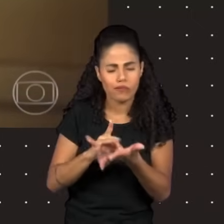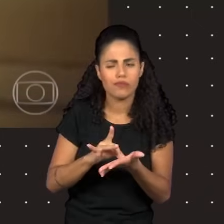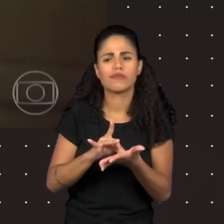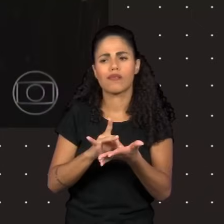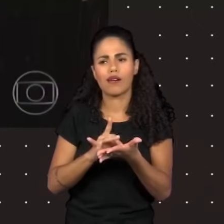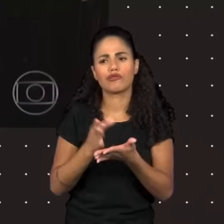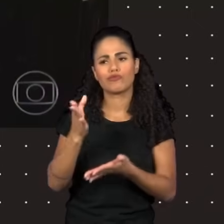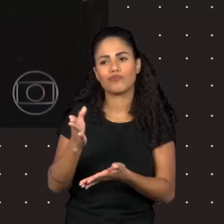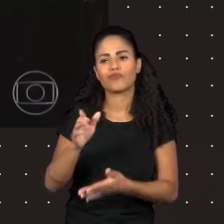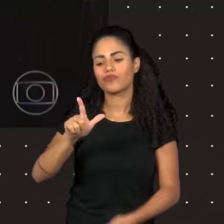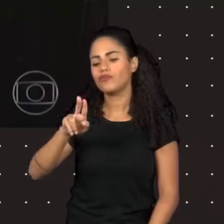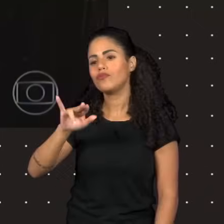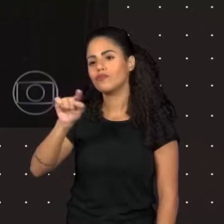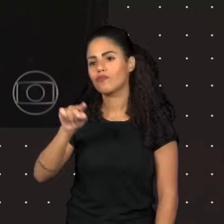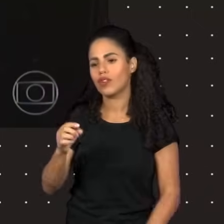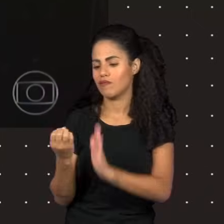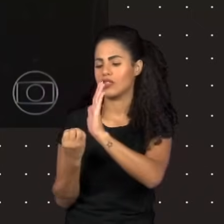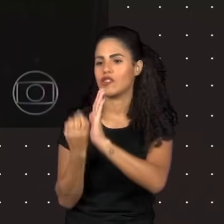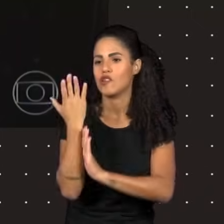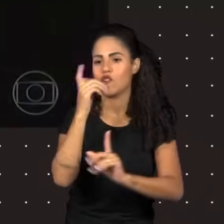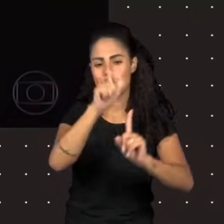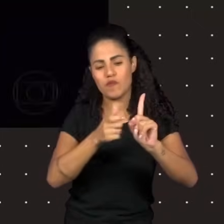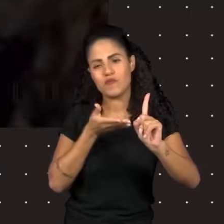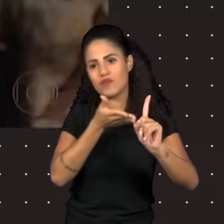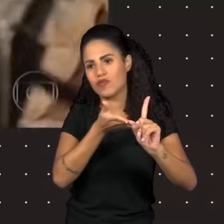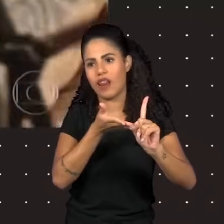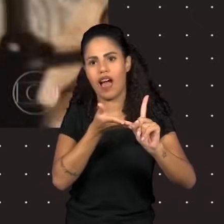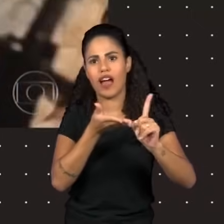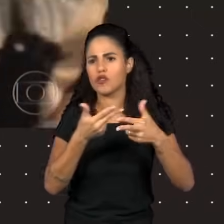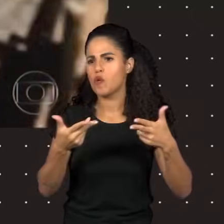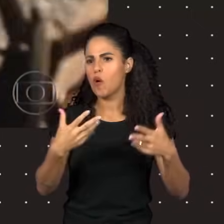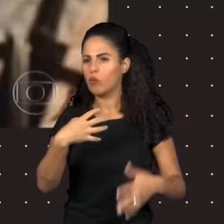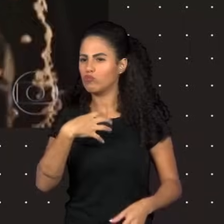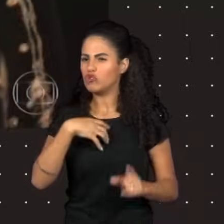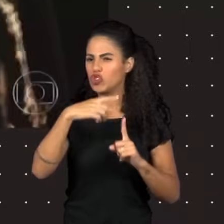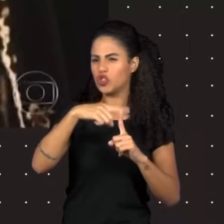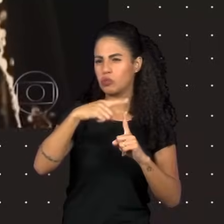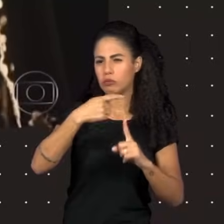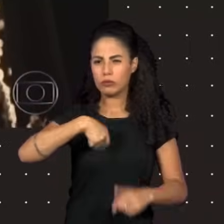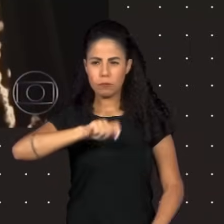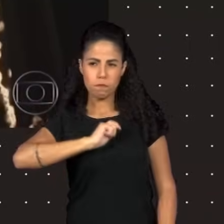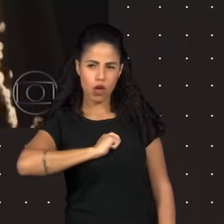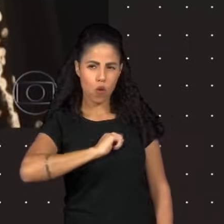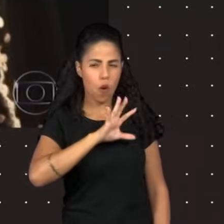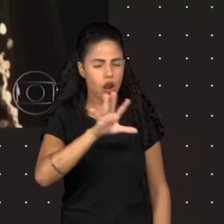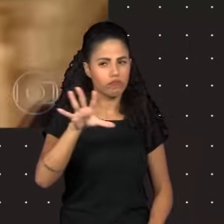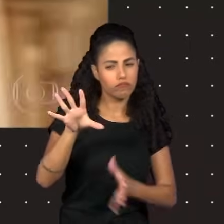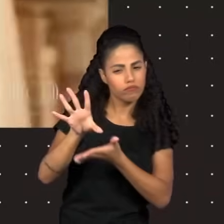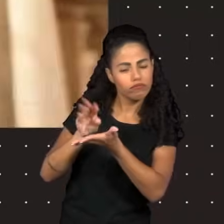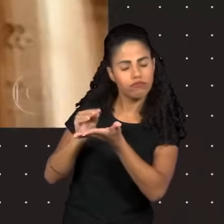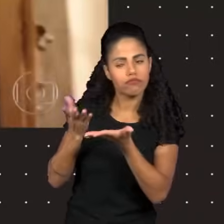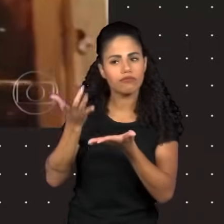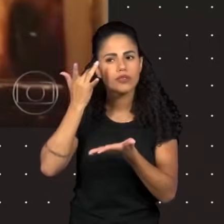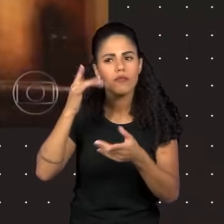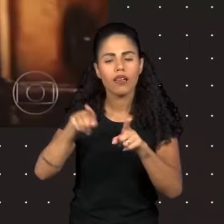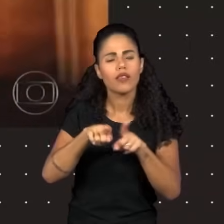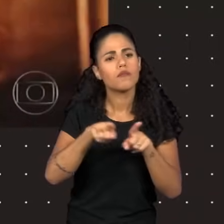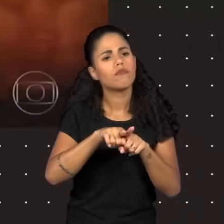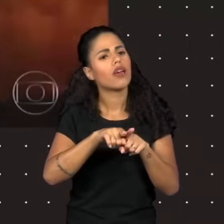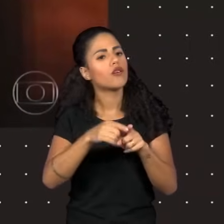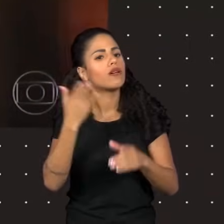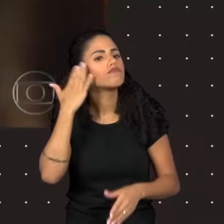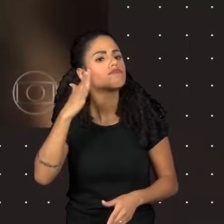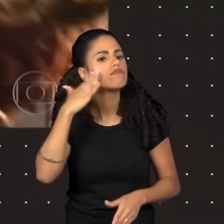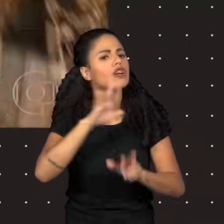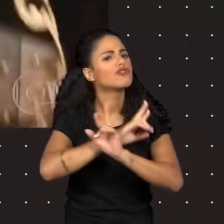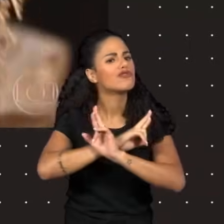né? Uma coisa assim, meio espanhola, meio shakespeariana. E totalmente, uma interpretação totalmente fora